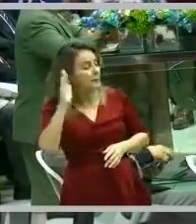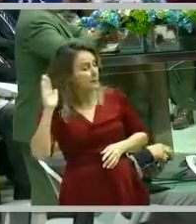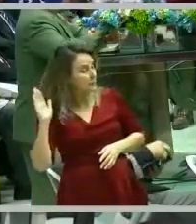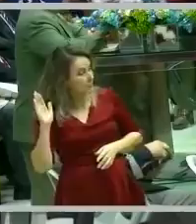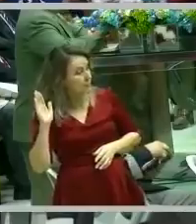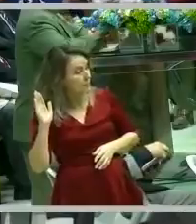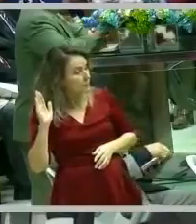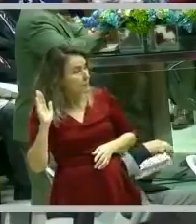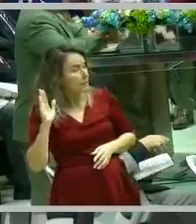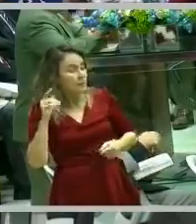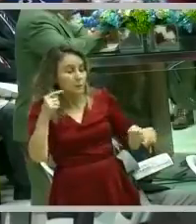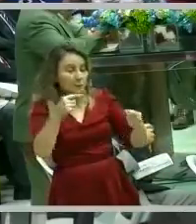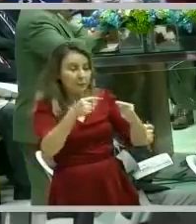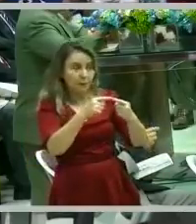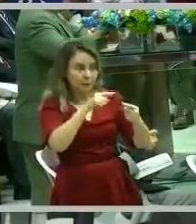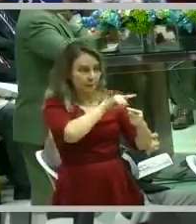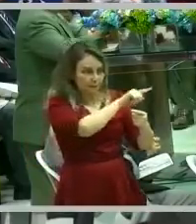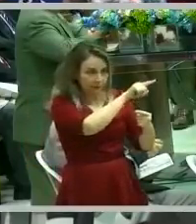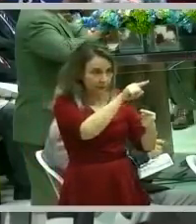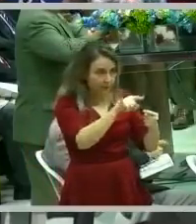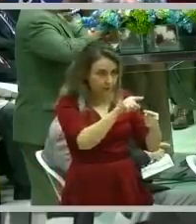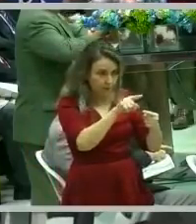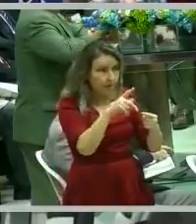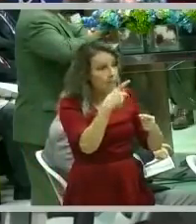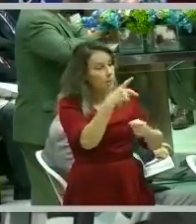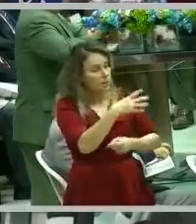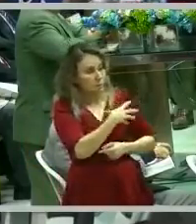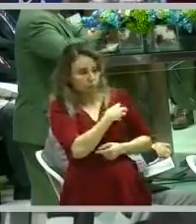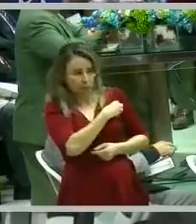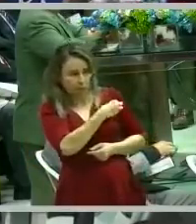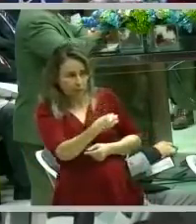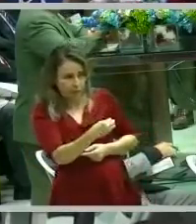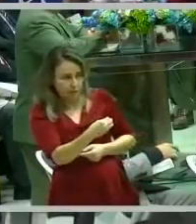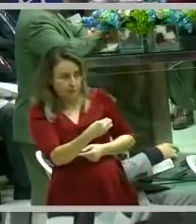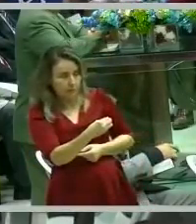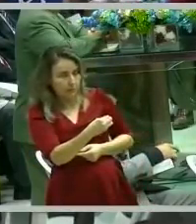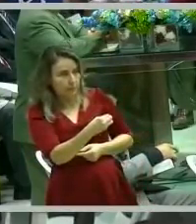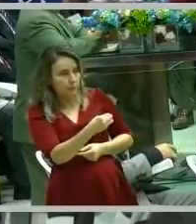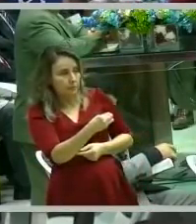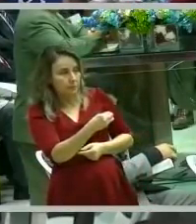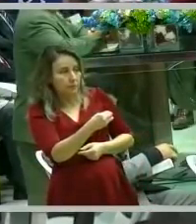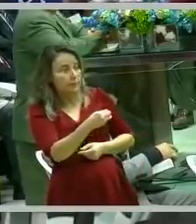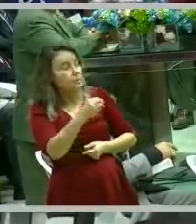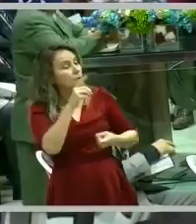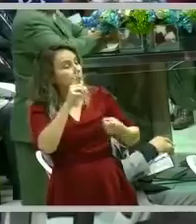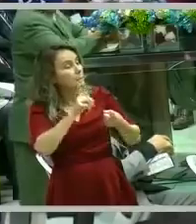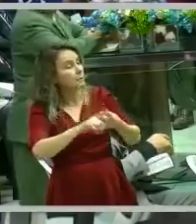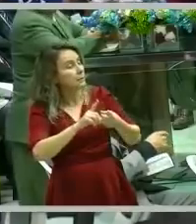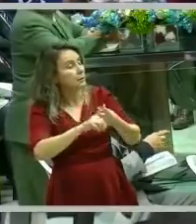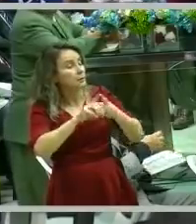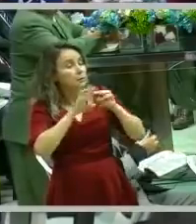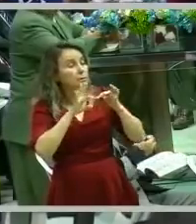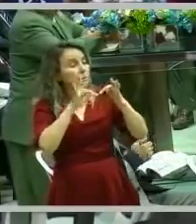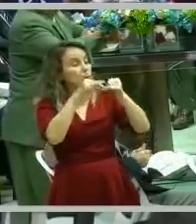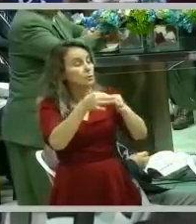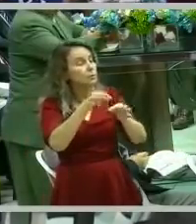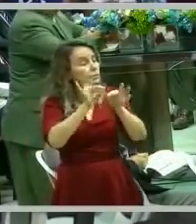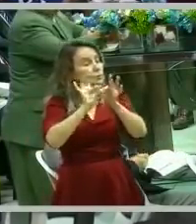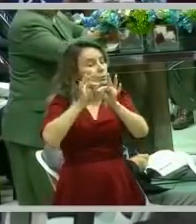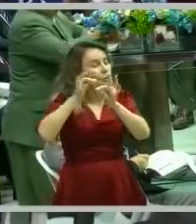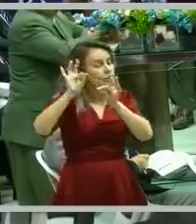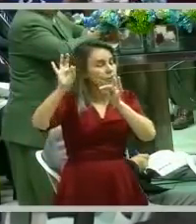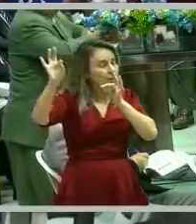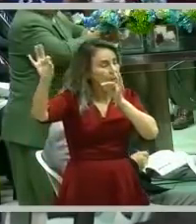a vós, a vossos filhos e a todos os que estão longe,